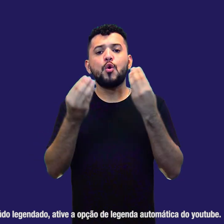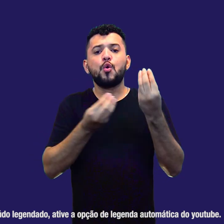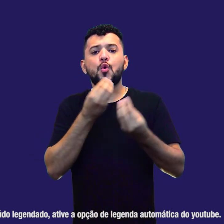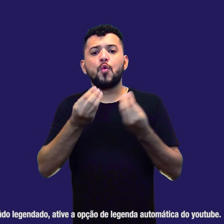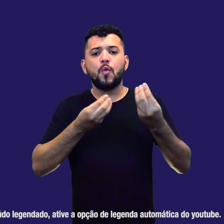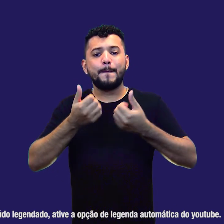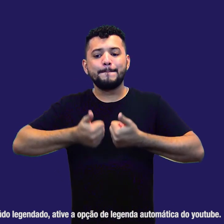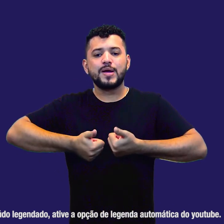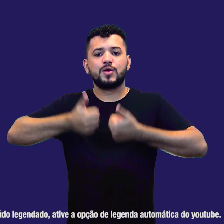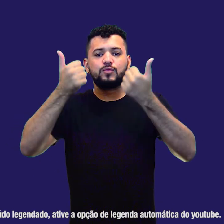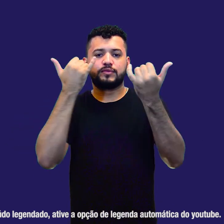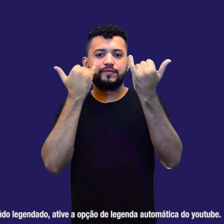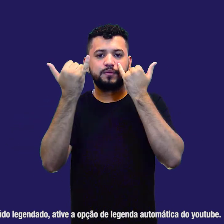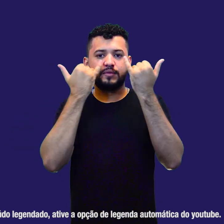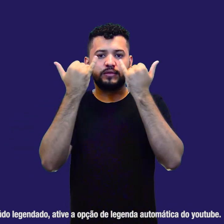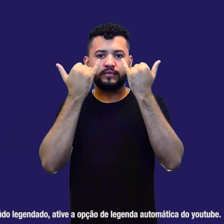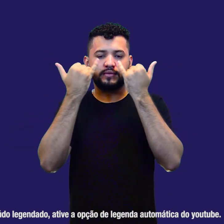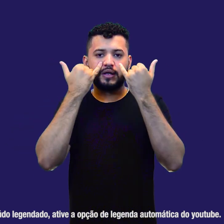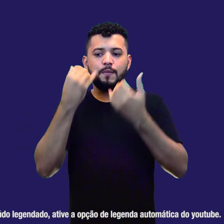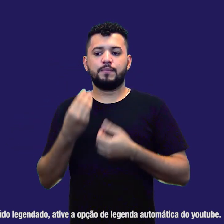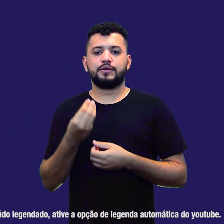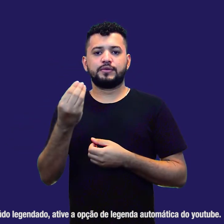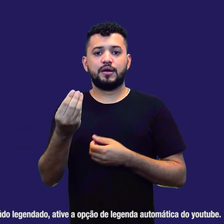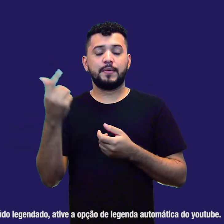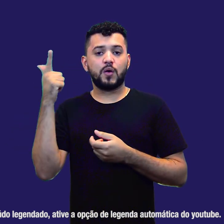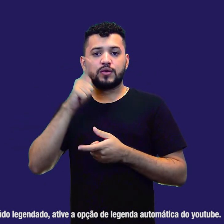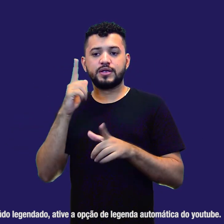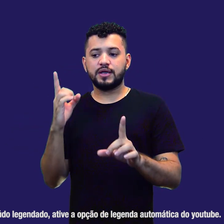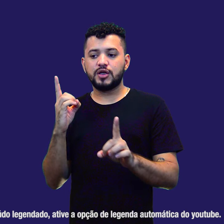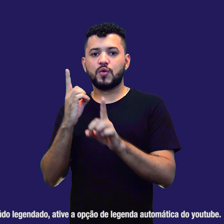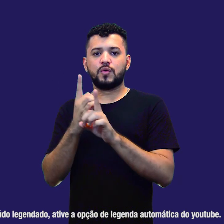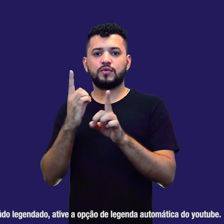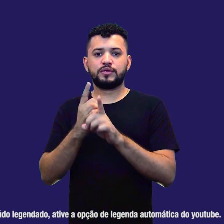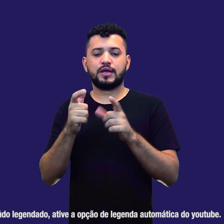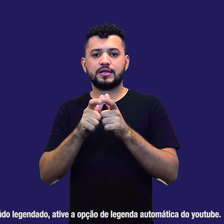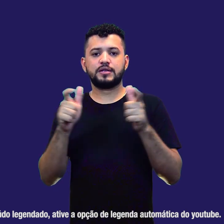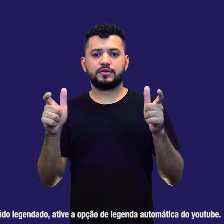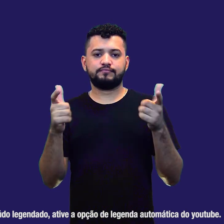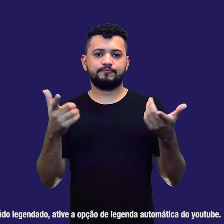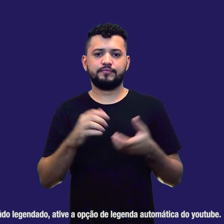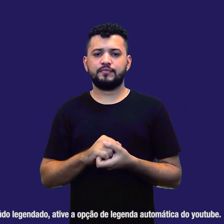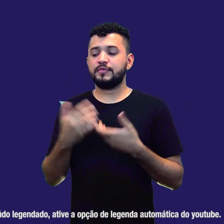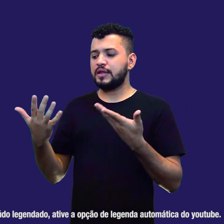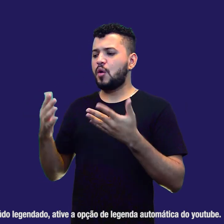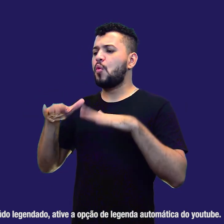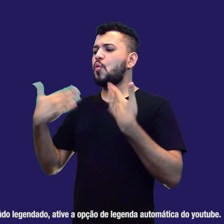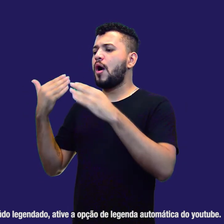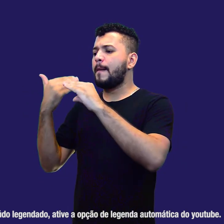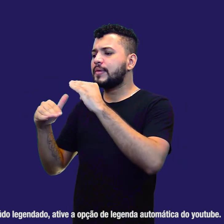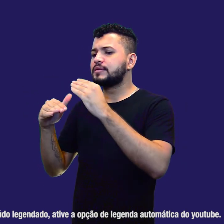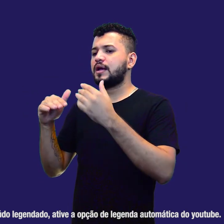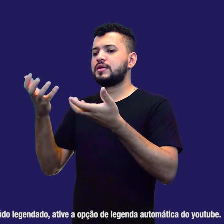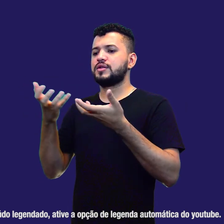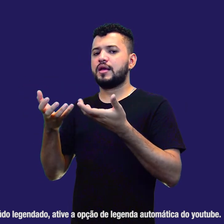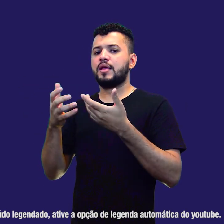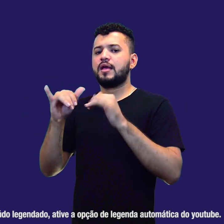acesso a essas informações, fazer com que cheguem nas grandes massas. Que mensagem que você gostaria de deixar, Mira, para